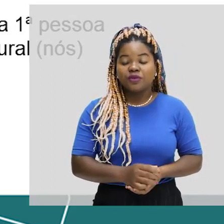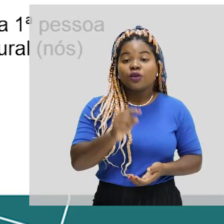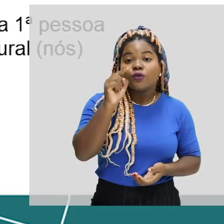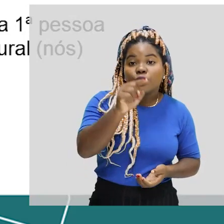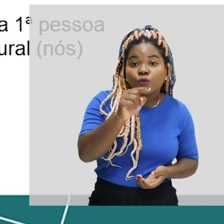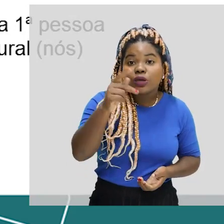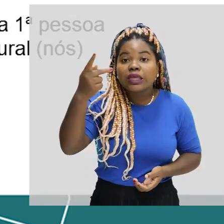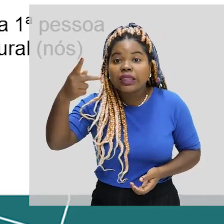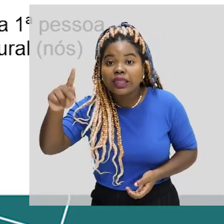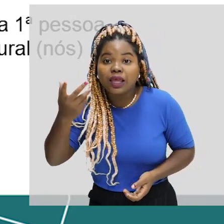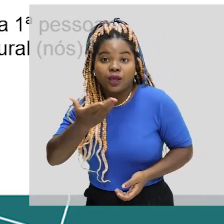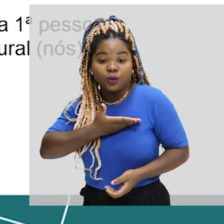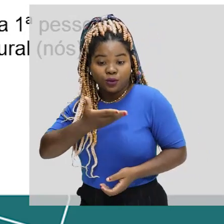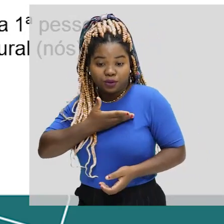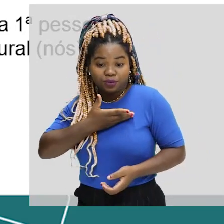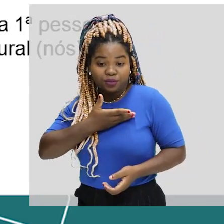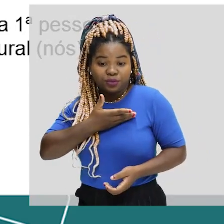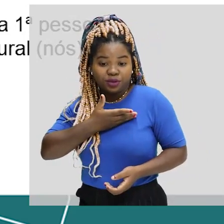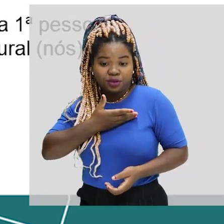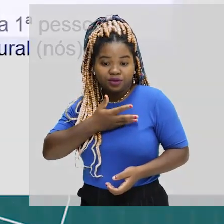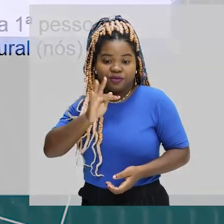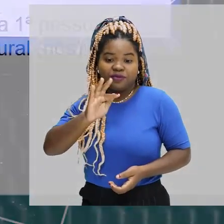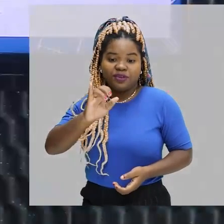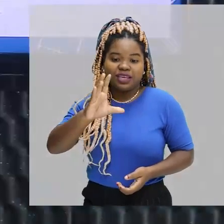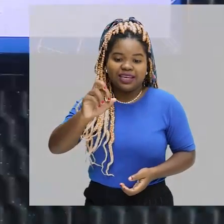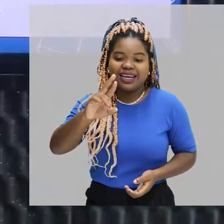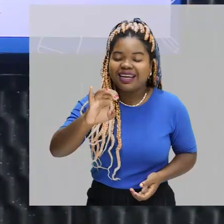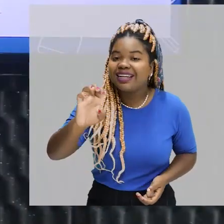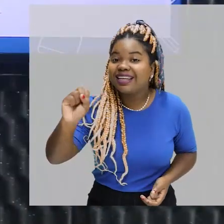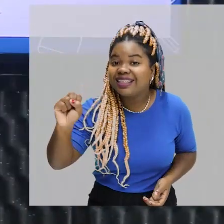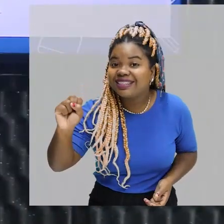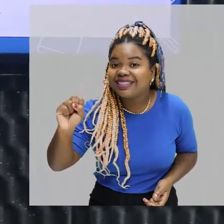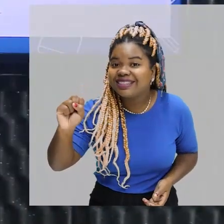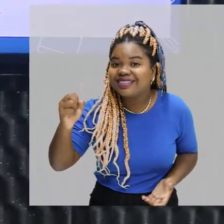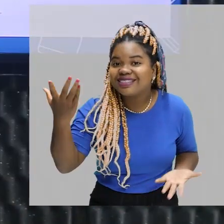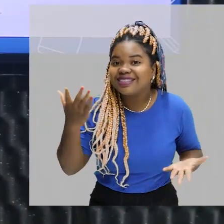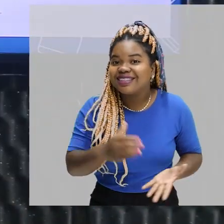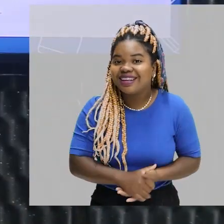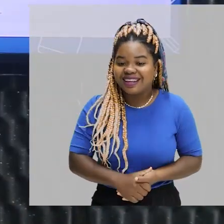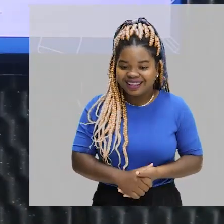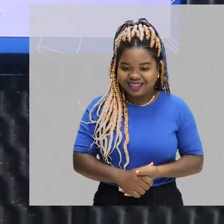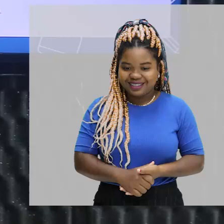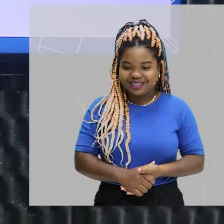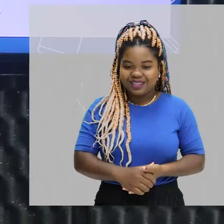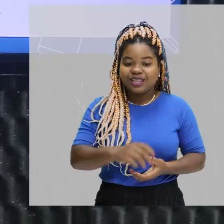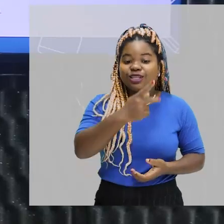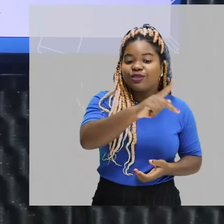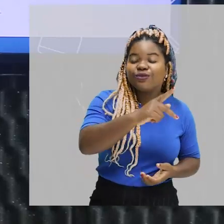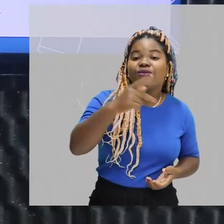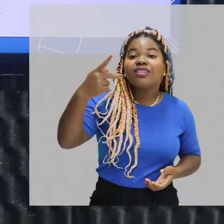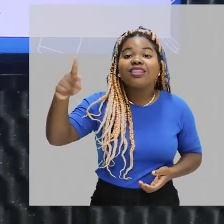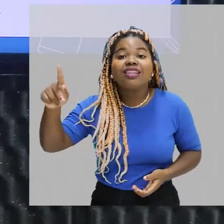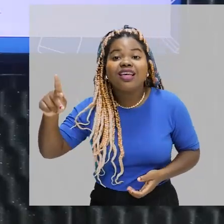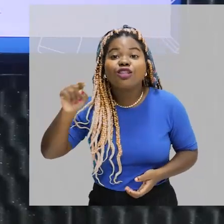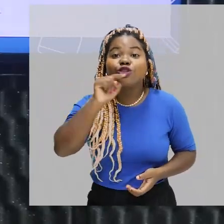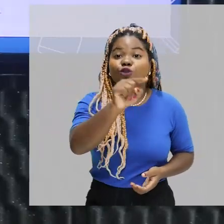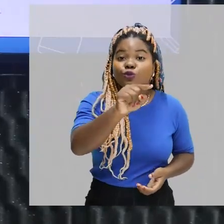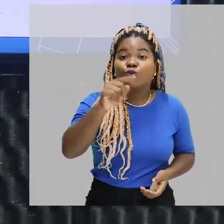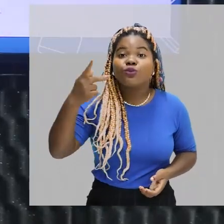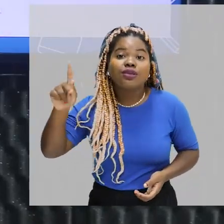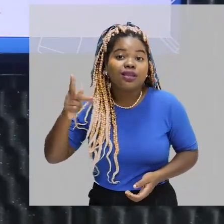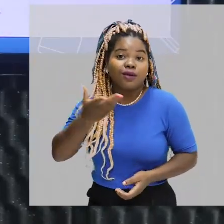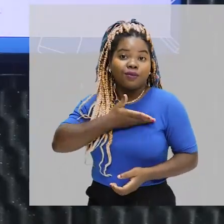teu amigo ficareis em casa. Quem é que fala assim no dia a dia, minha gente? Tu e teu amigo vai ficar. Ou tu e teu